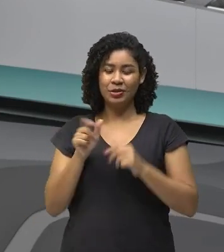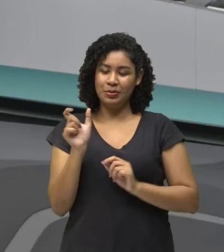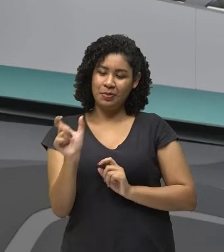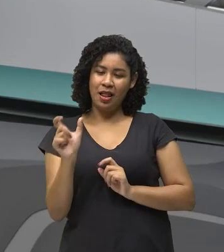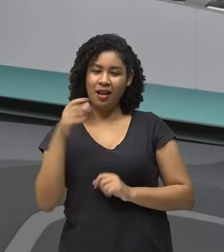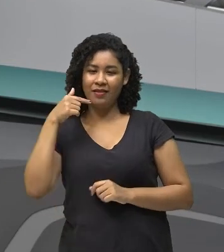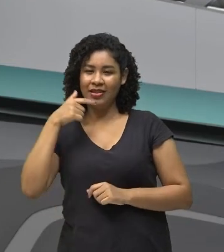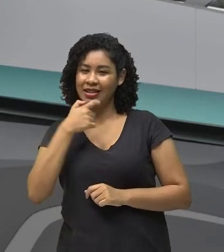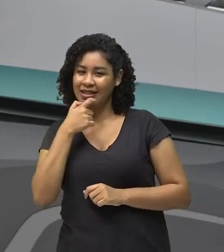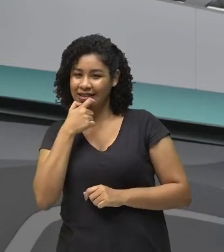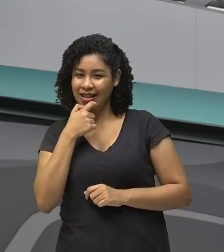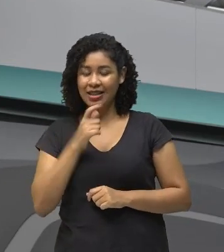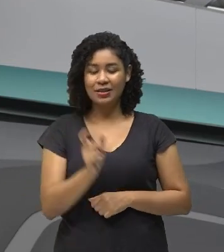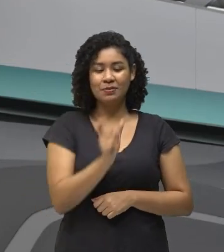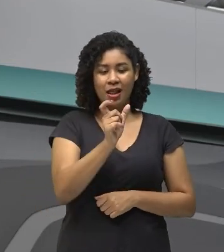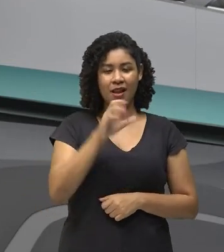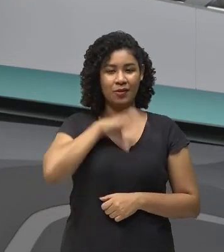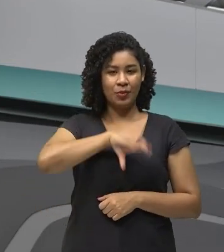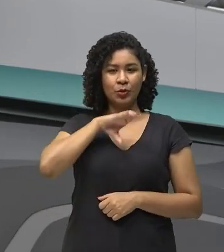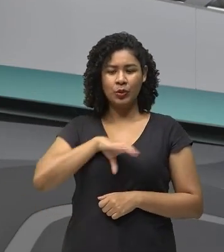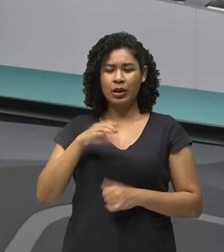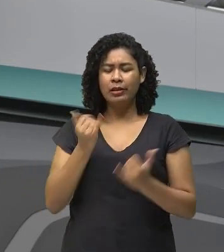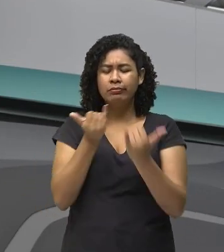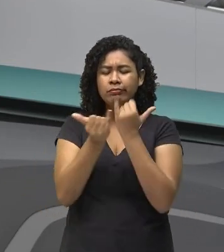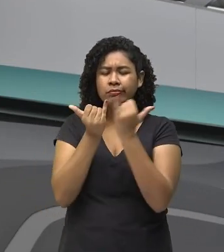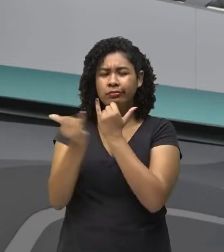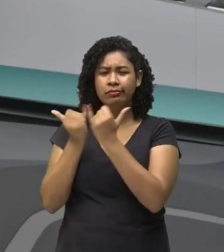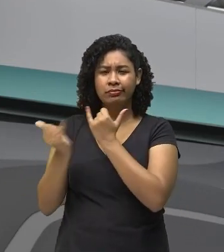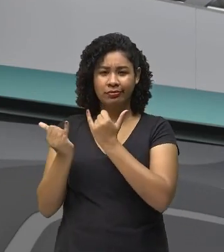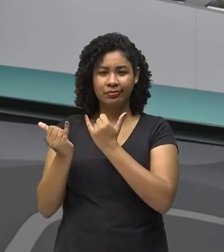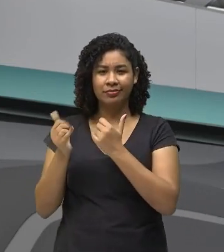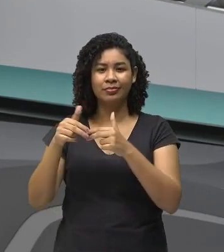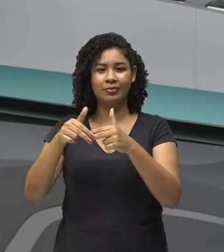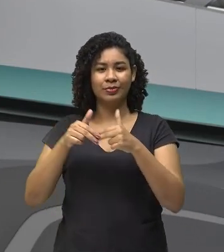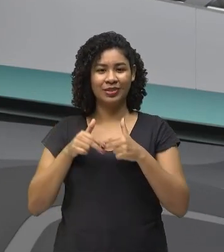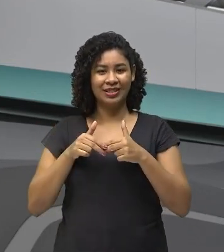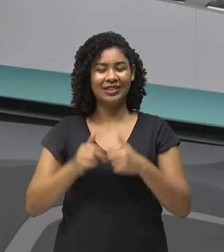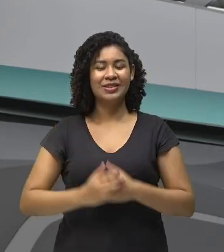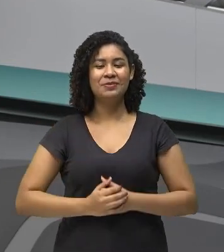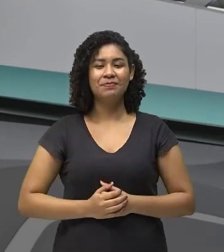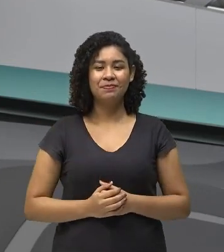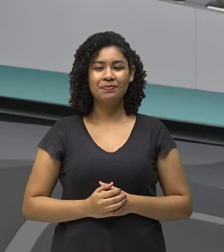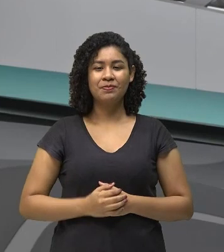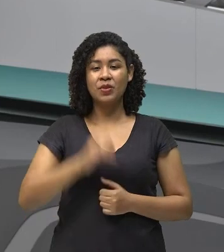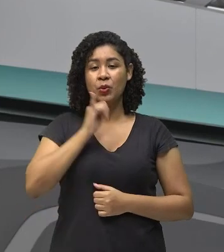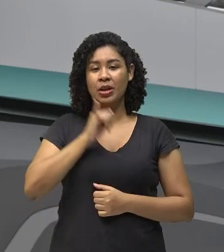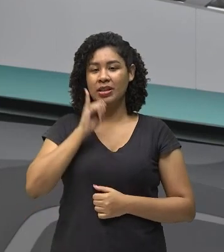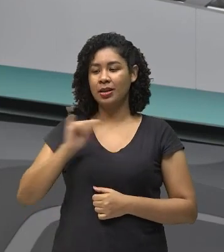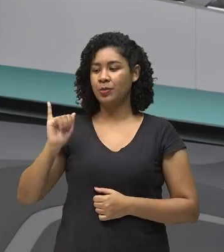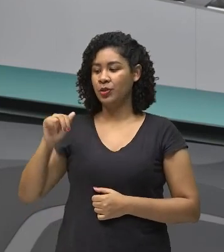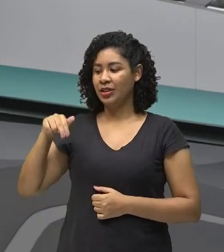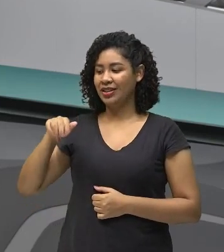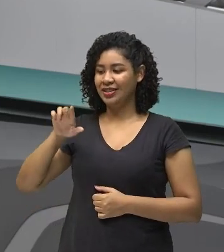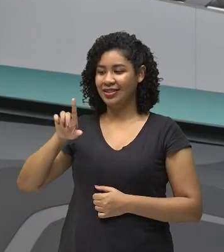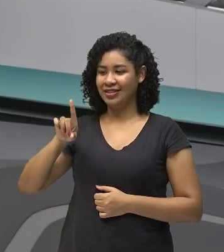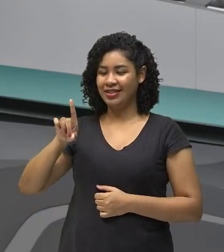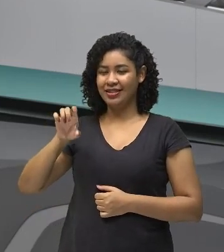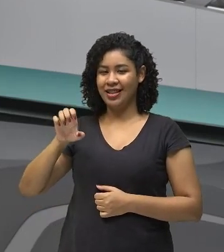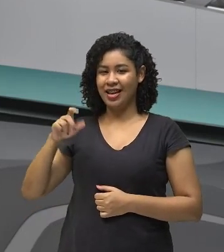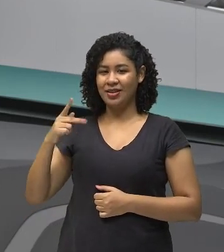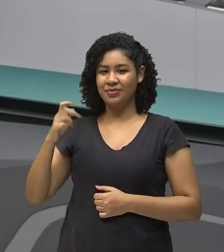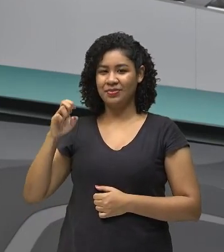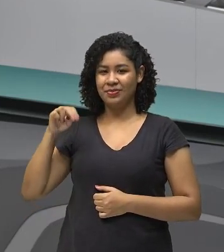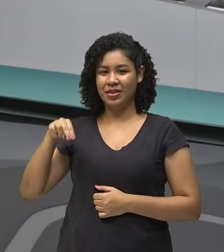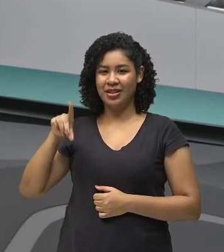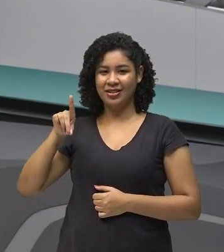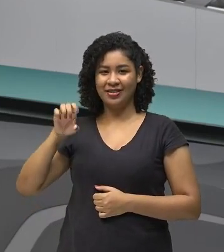a palavra independence. Então, que significa independência. Praticamente toda a palavra é igual, né, só no finalzinho